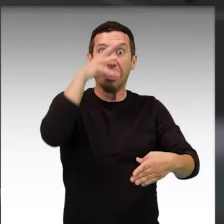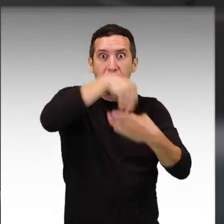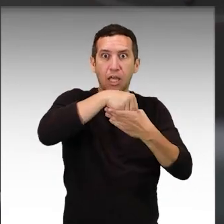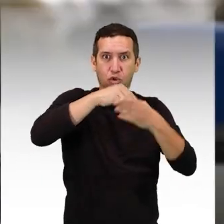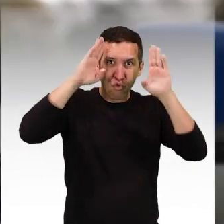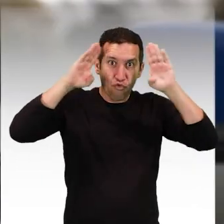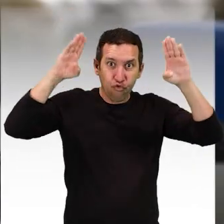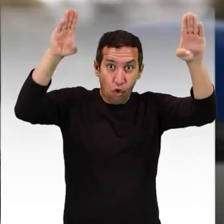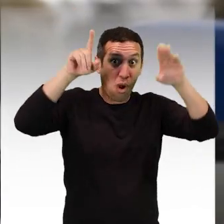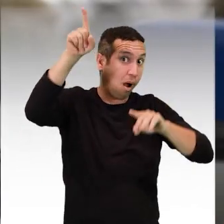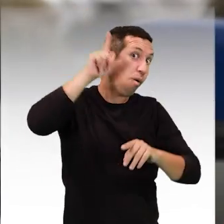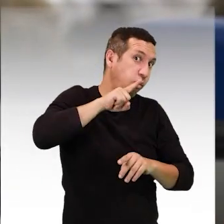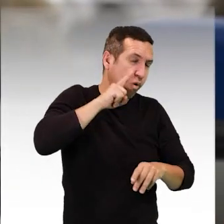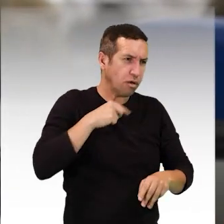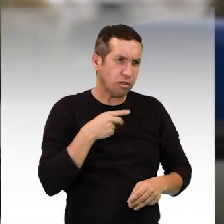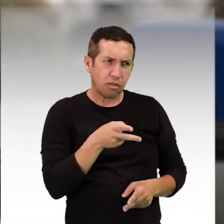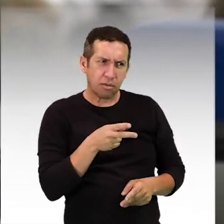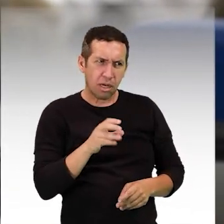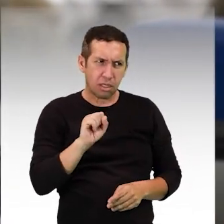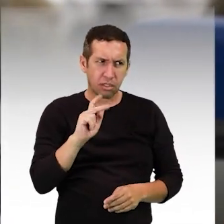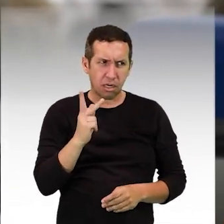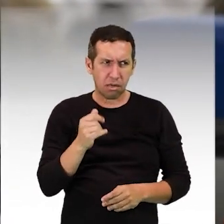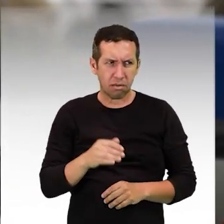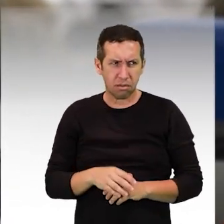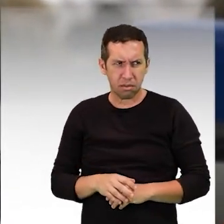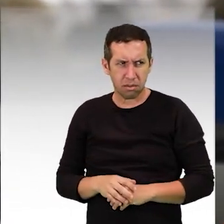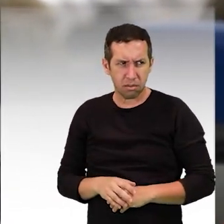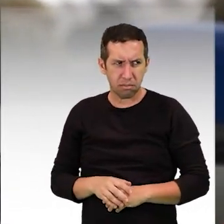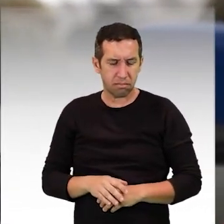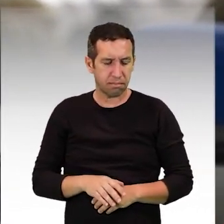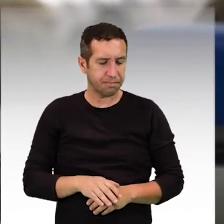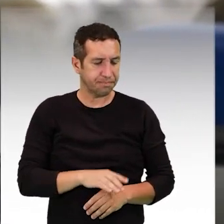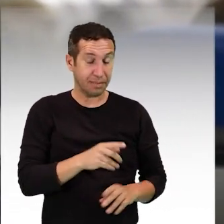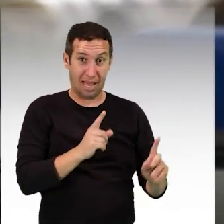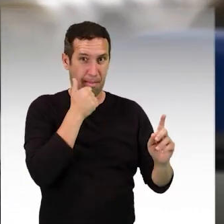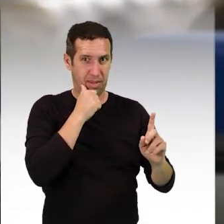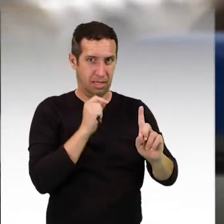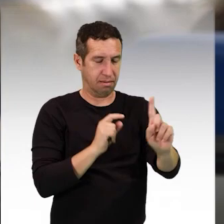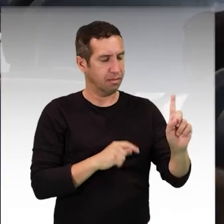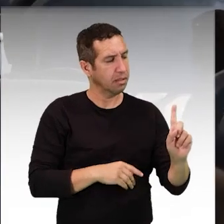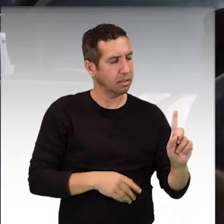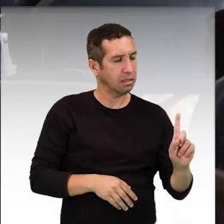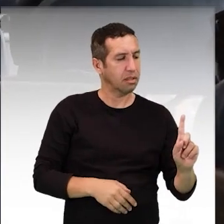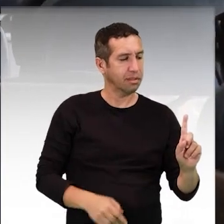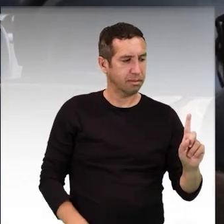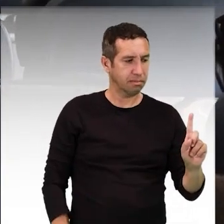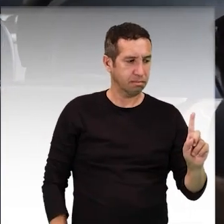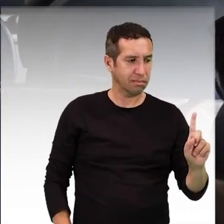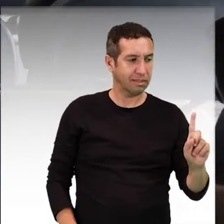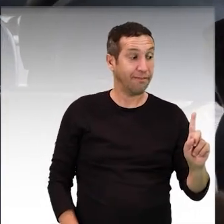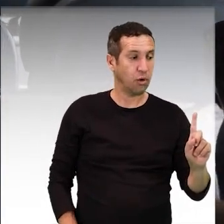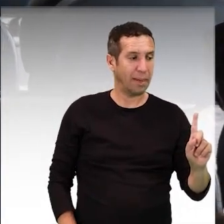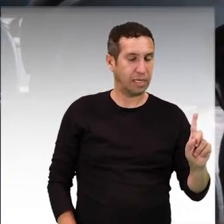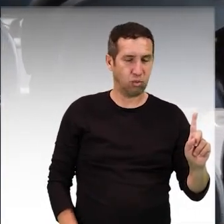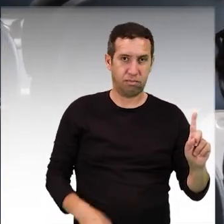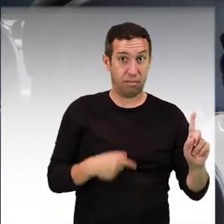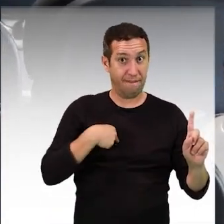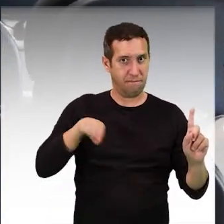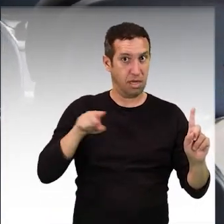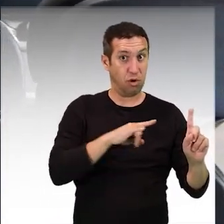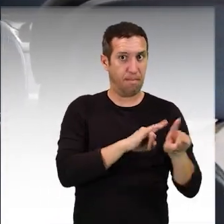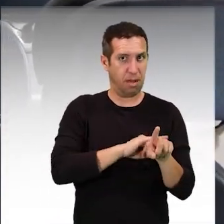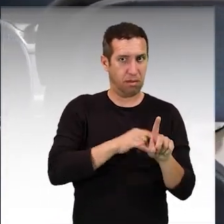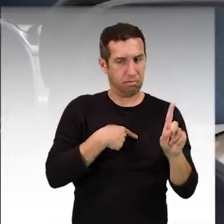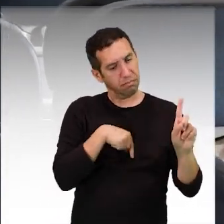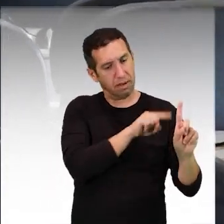voo nos Estados Unidos. Na época, Sheila conseguiu se comunicar discretamente com a jovem, sussurrando para que fosse